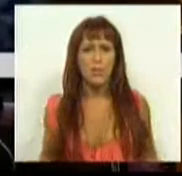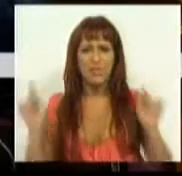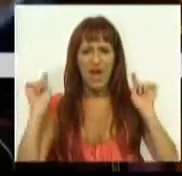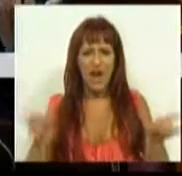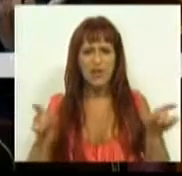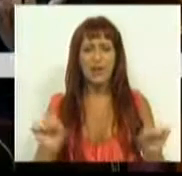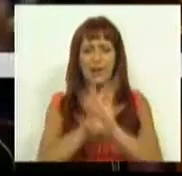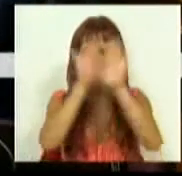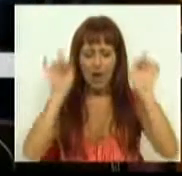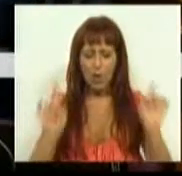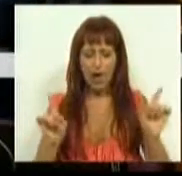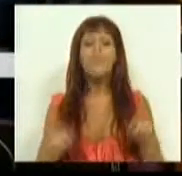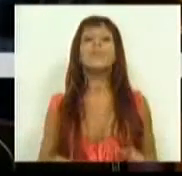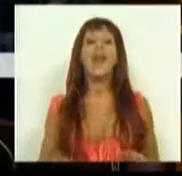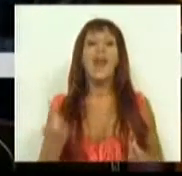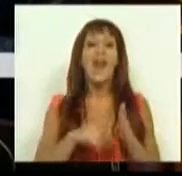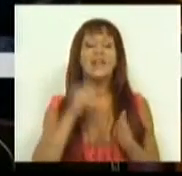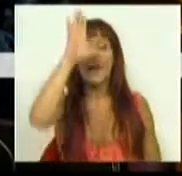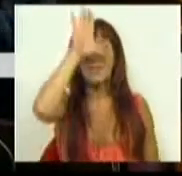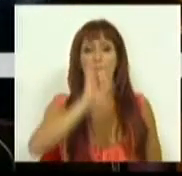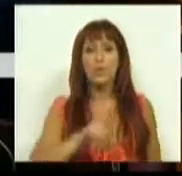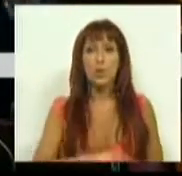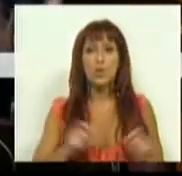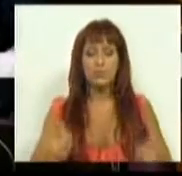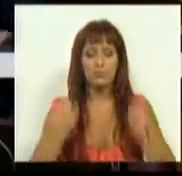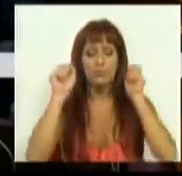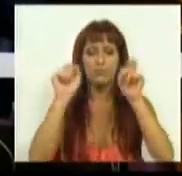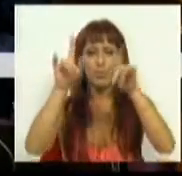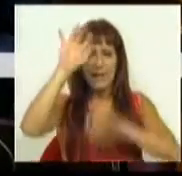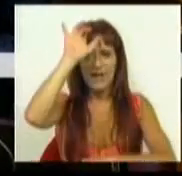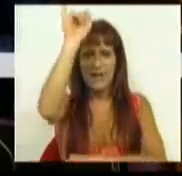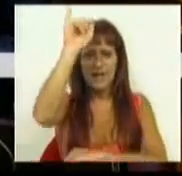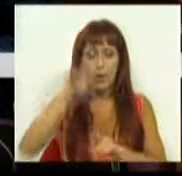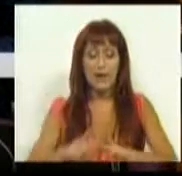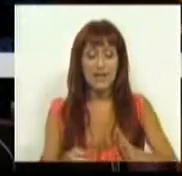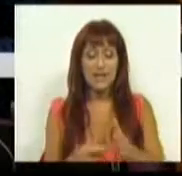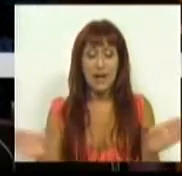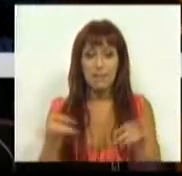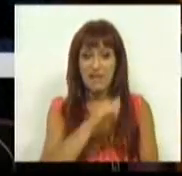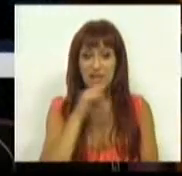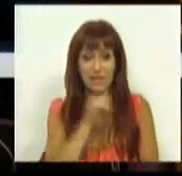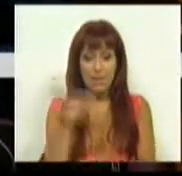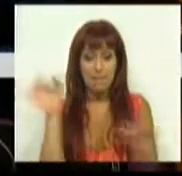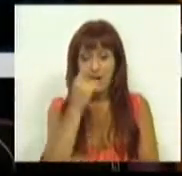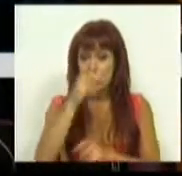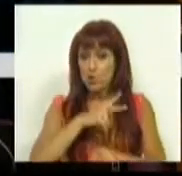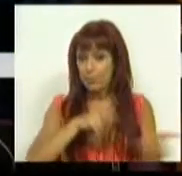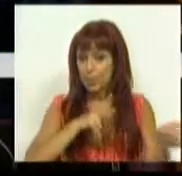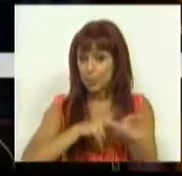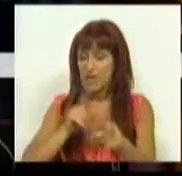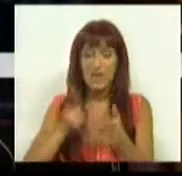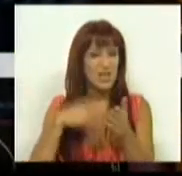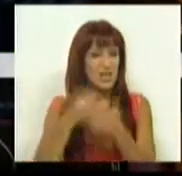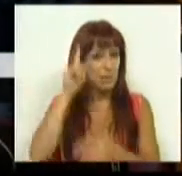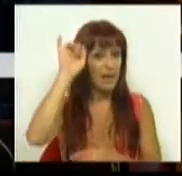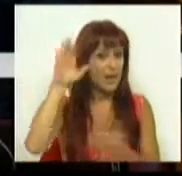Essa fica clara. É que sempre que o Governo lança a ideia de que é necessário mais sacrifícios para os portugueses, sempre que